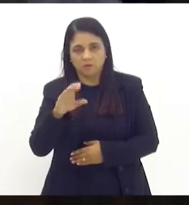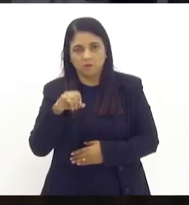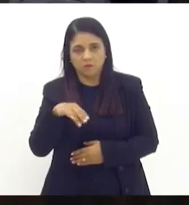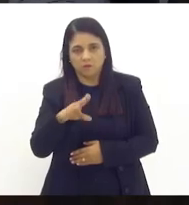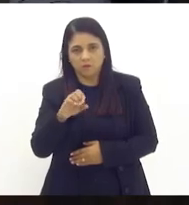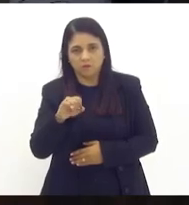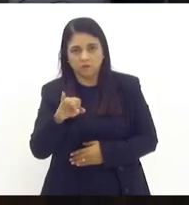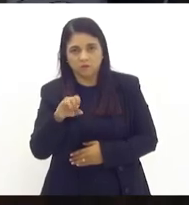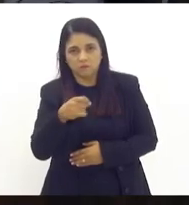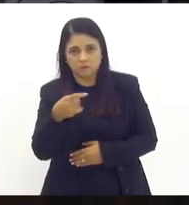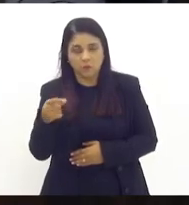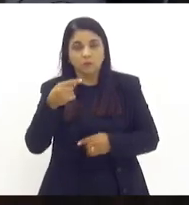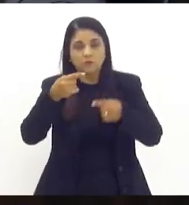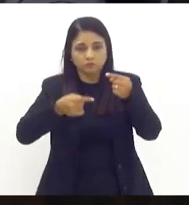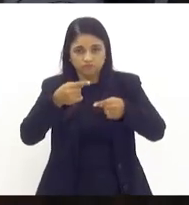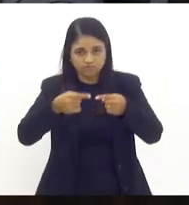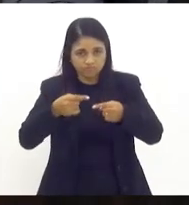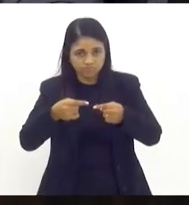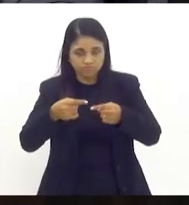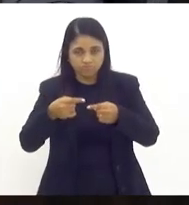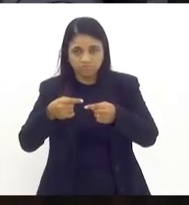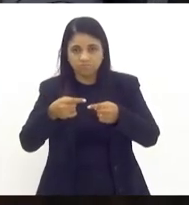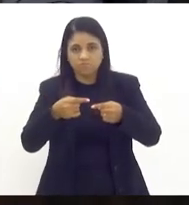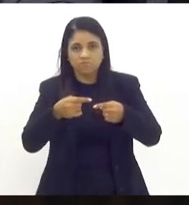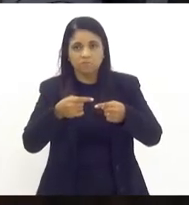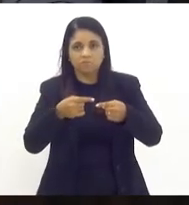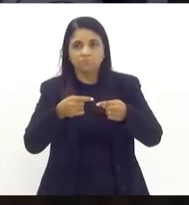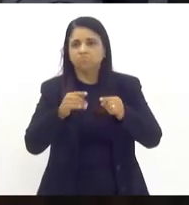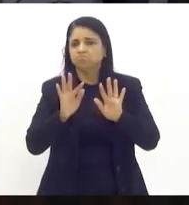discussão não havendo